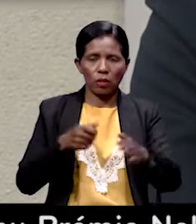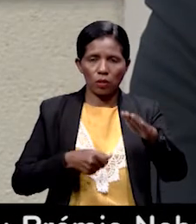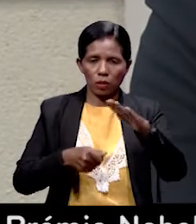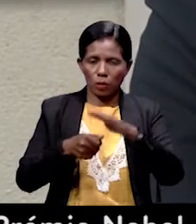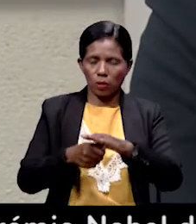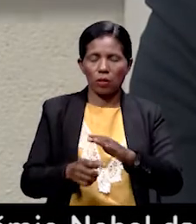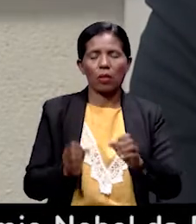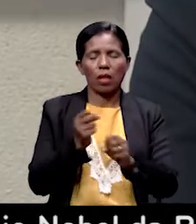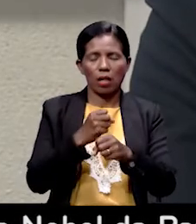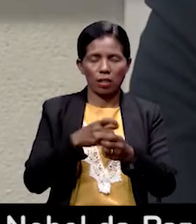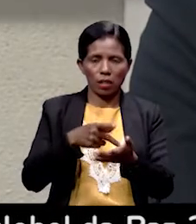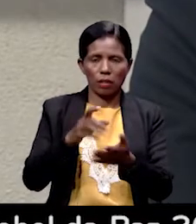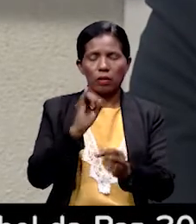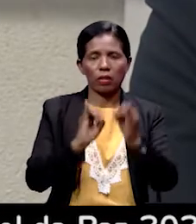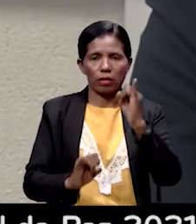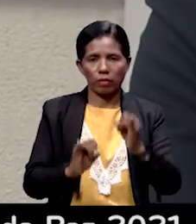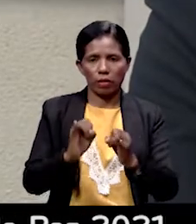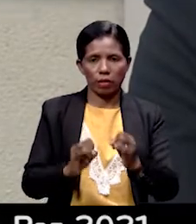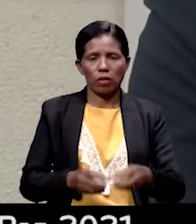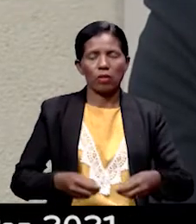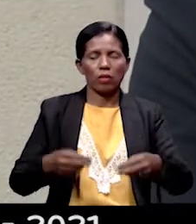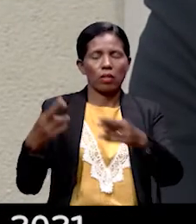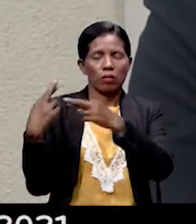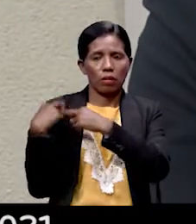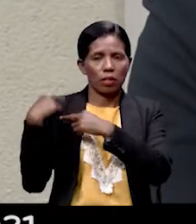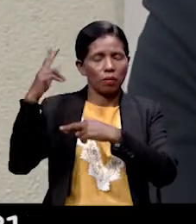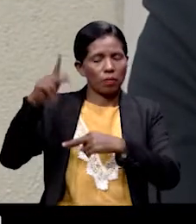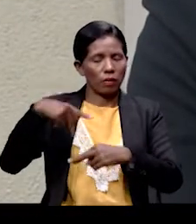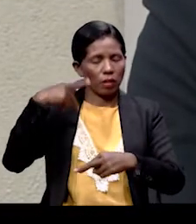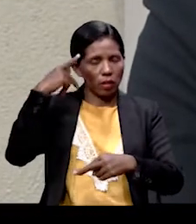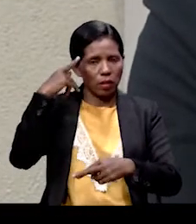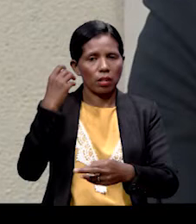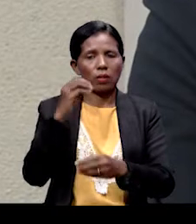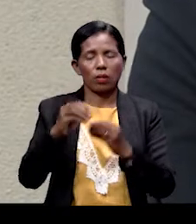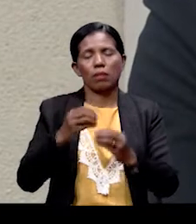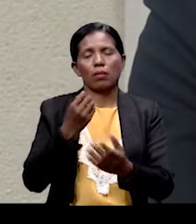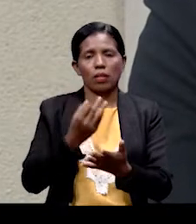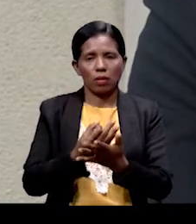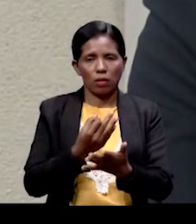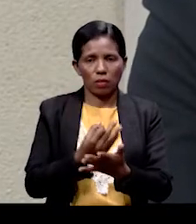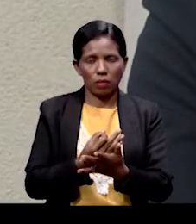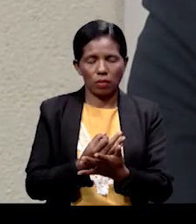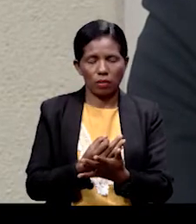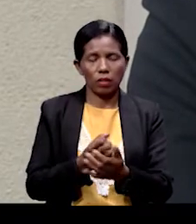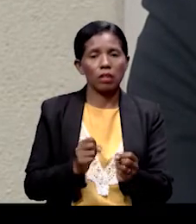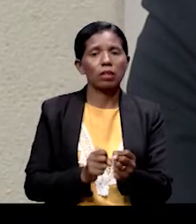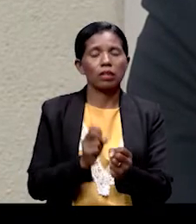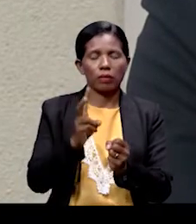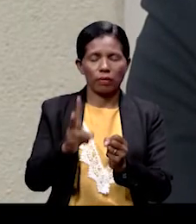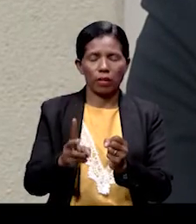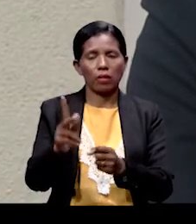indivíduo, implica responsabilidade política, financeira, civil, disciplinar no